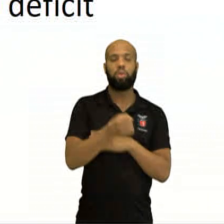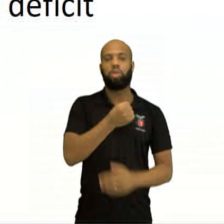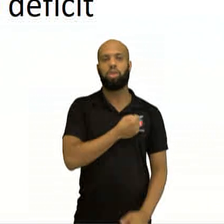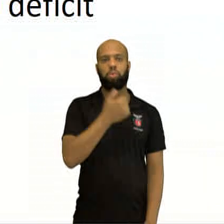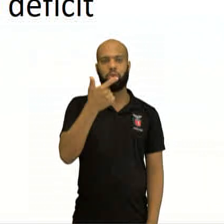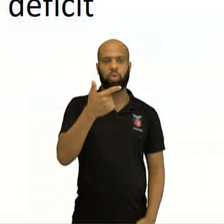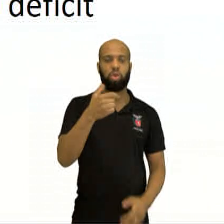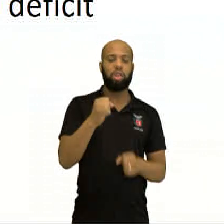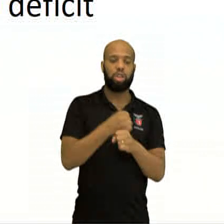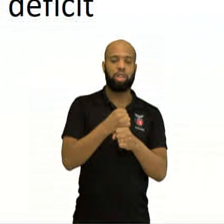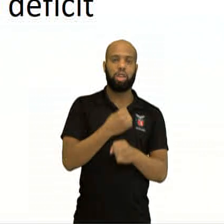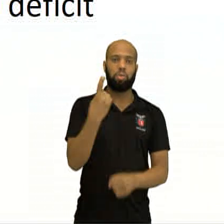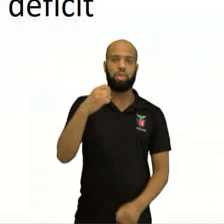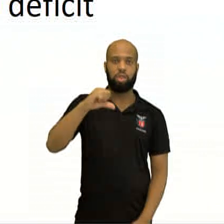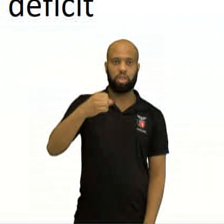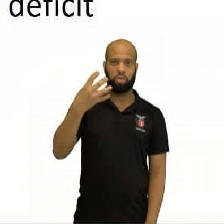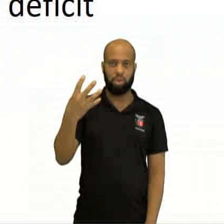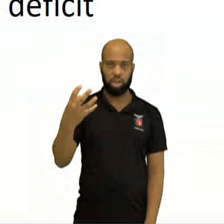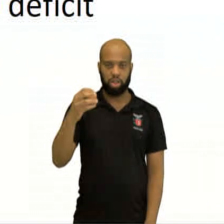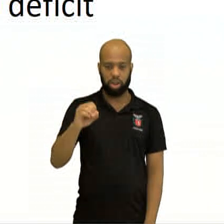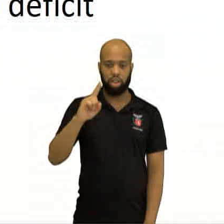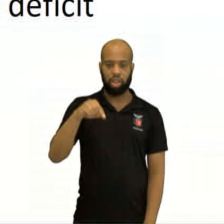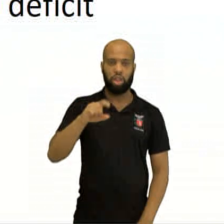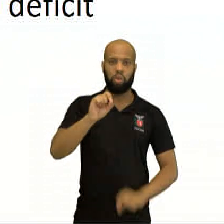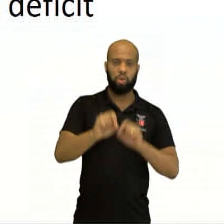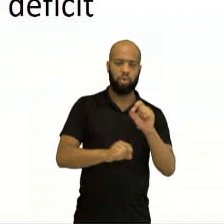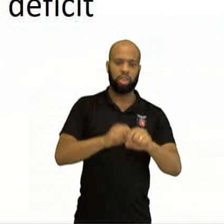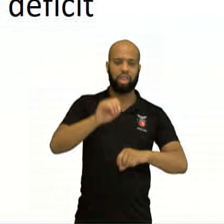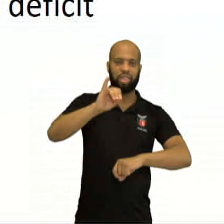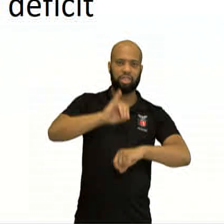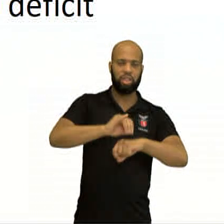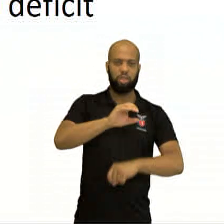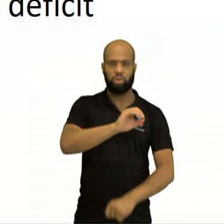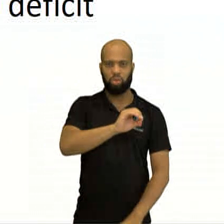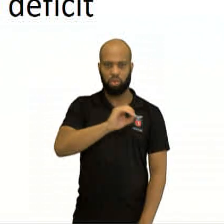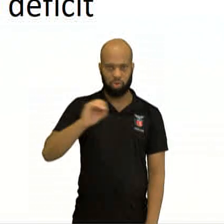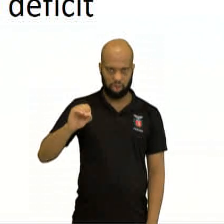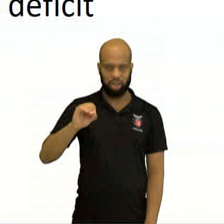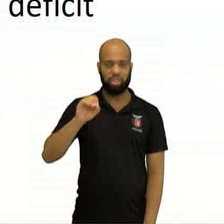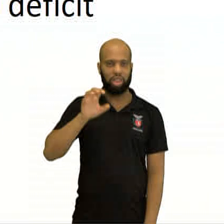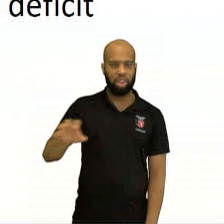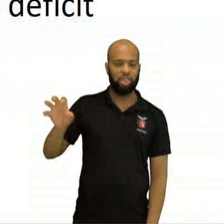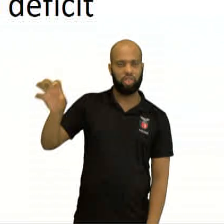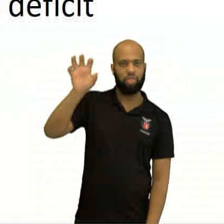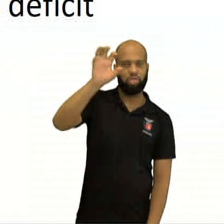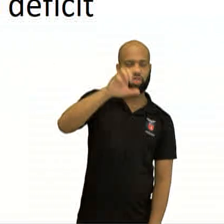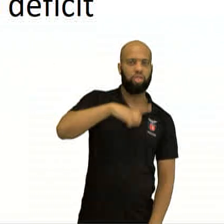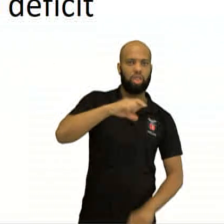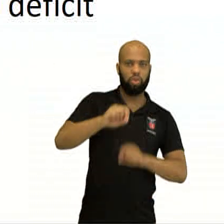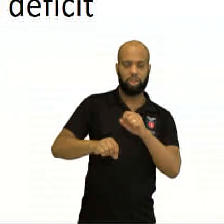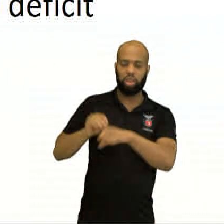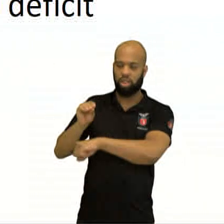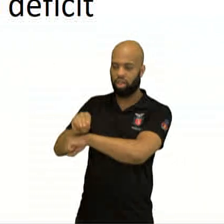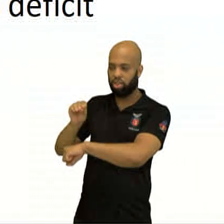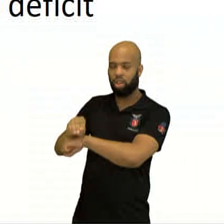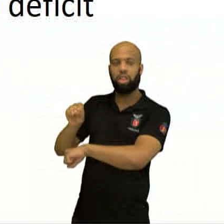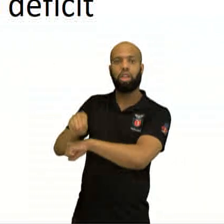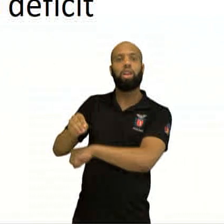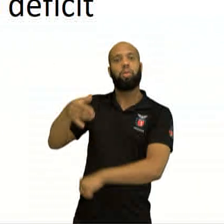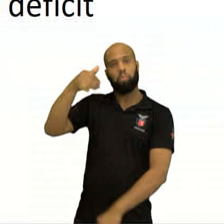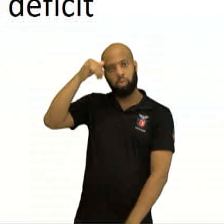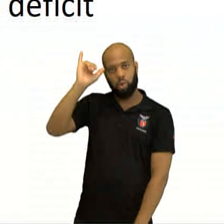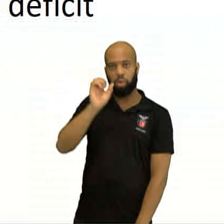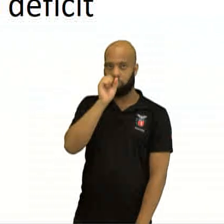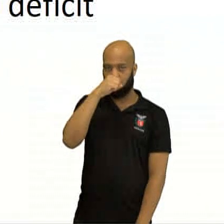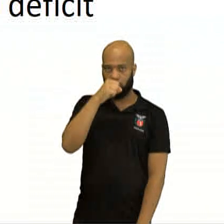Na década de 1940, na região centro-oeste, produtores rurais, cujos bois, porcos, aves e